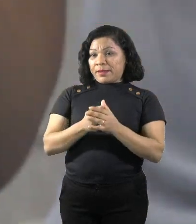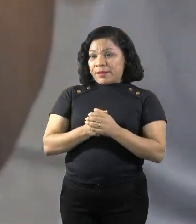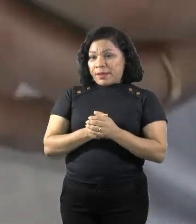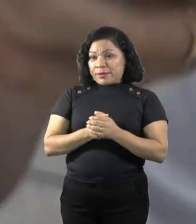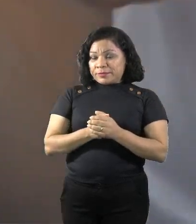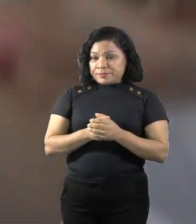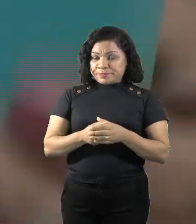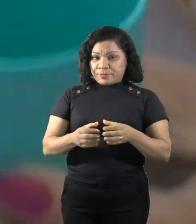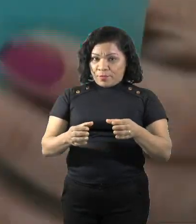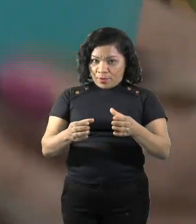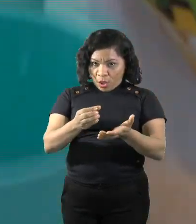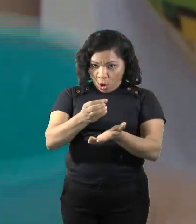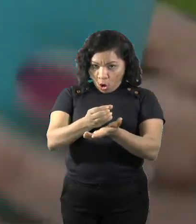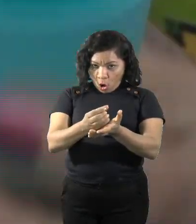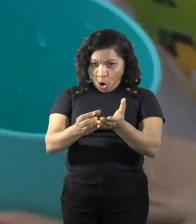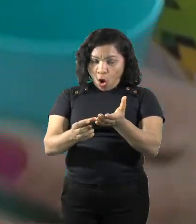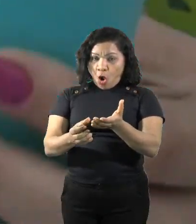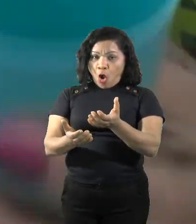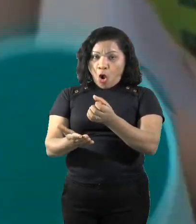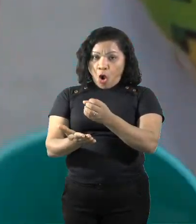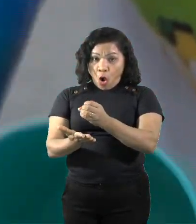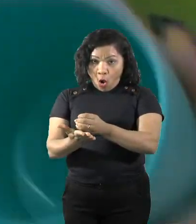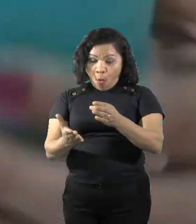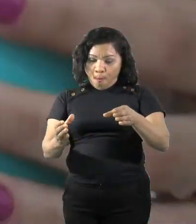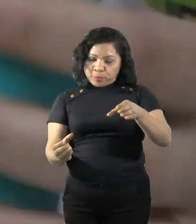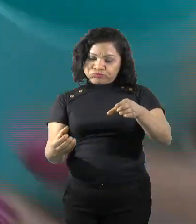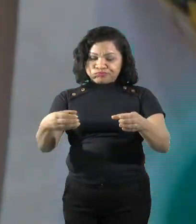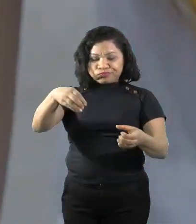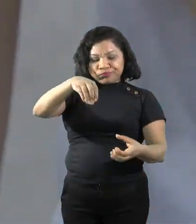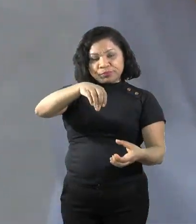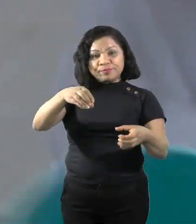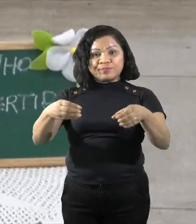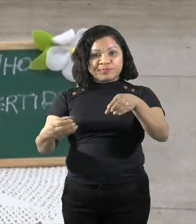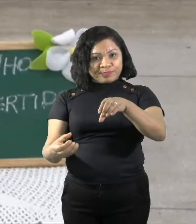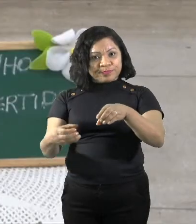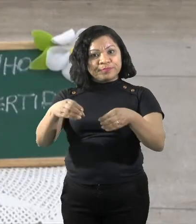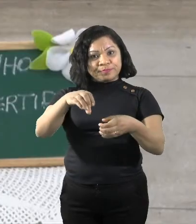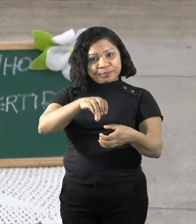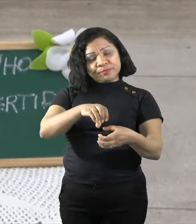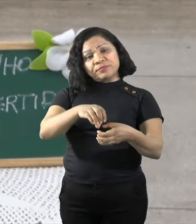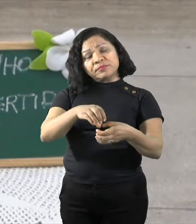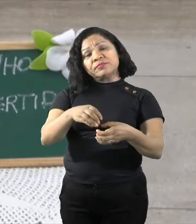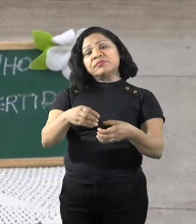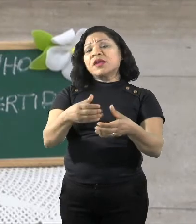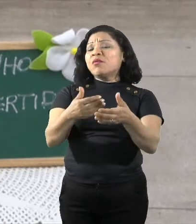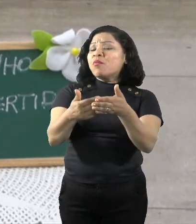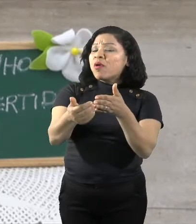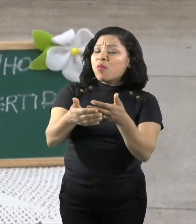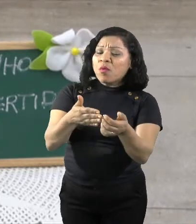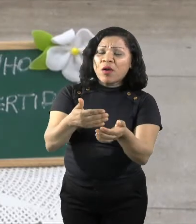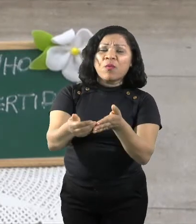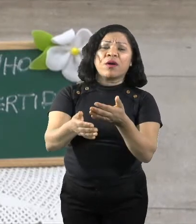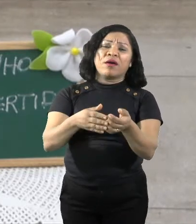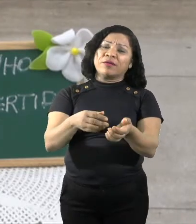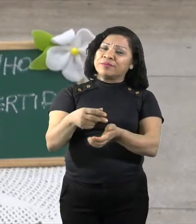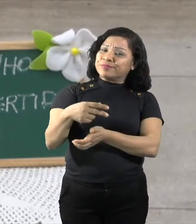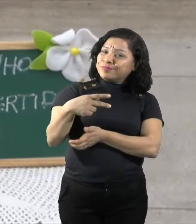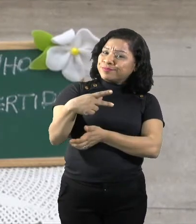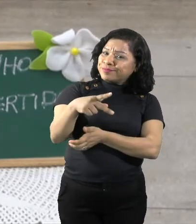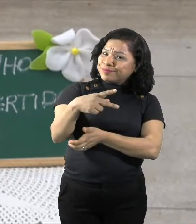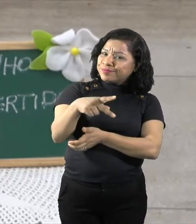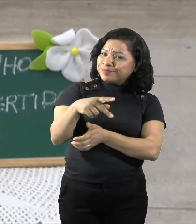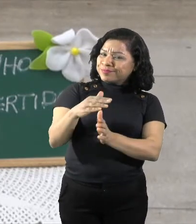essa bexiga para o outro copinho ou vasilhinha que você tiver trabalhando com ele no momento. O